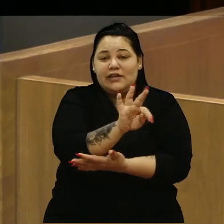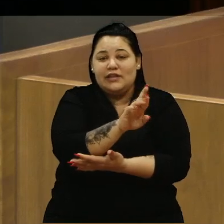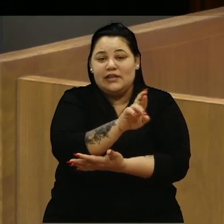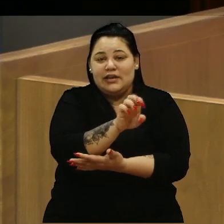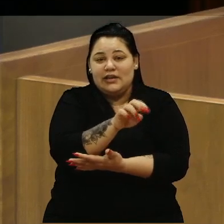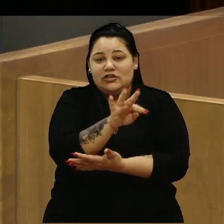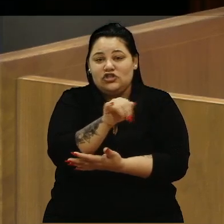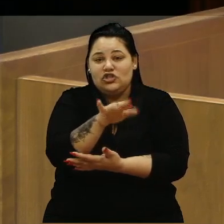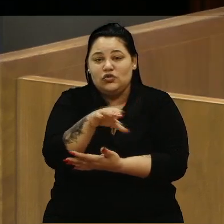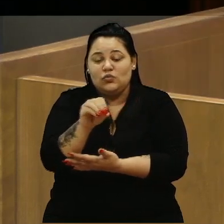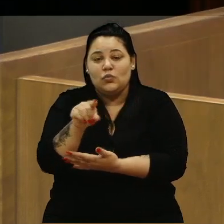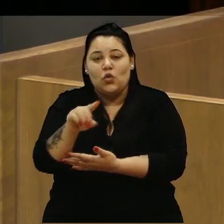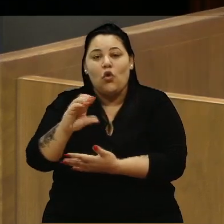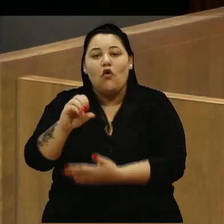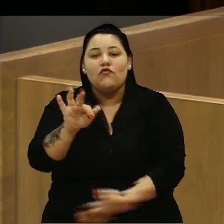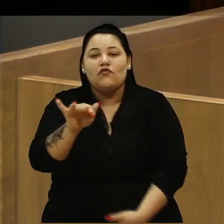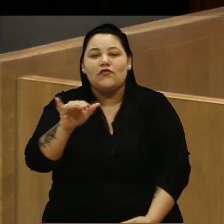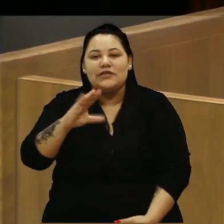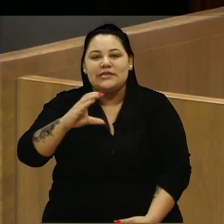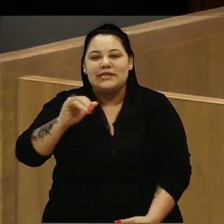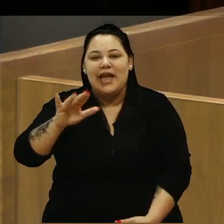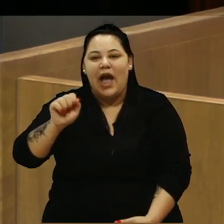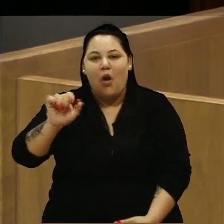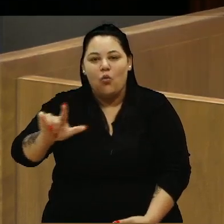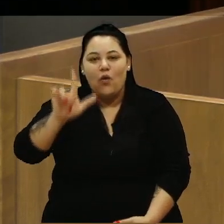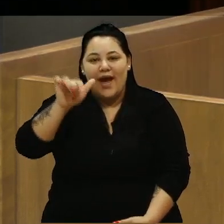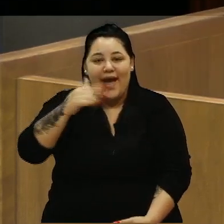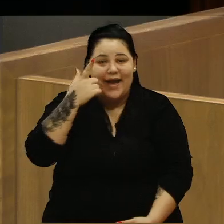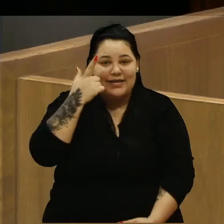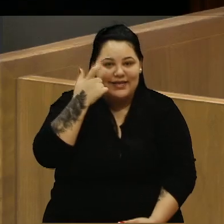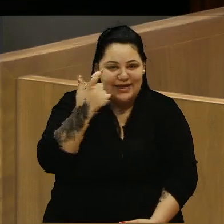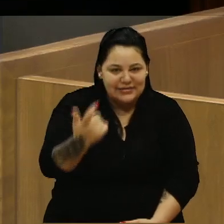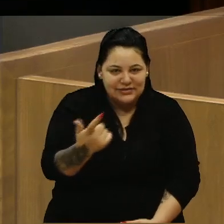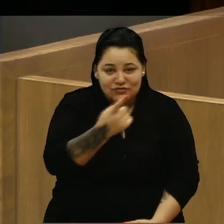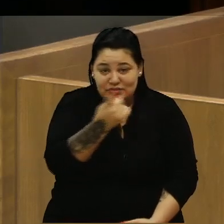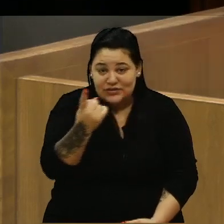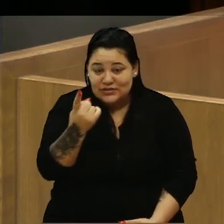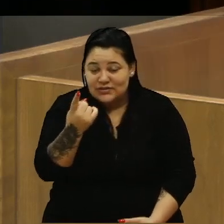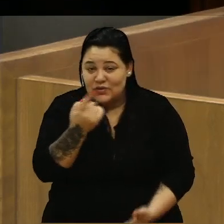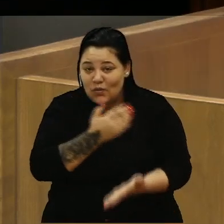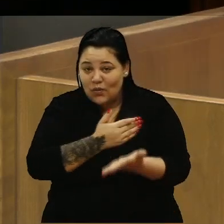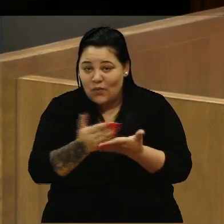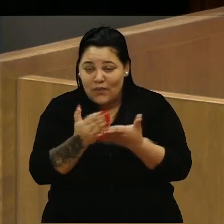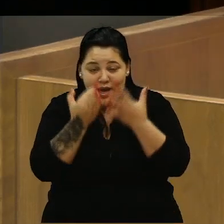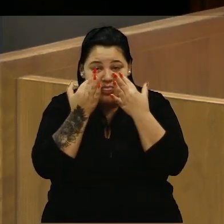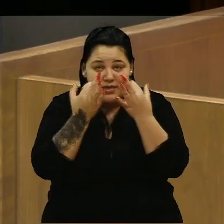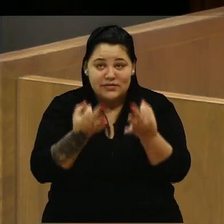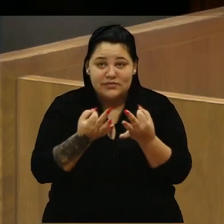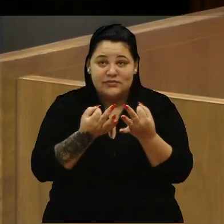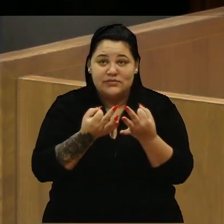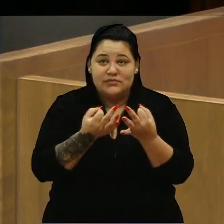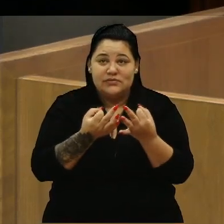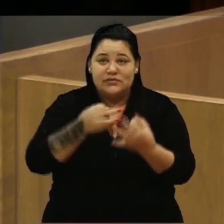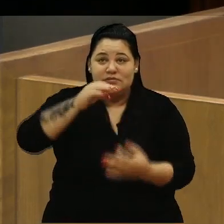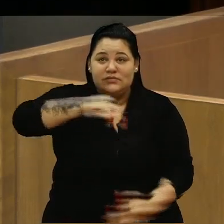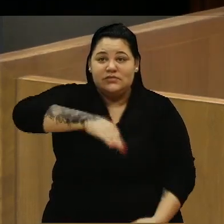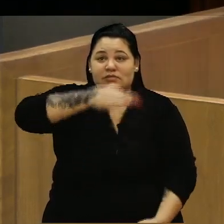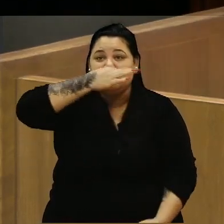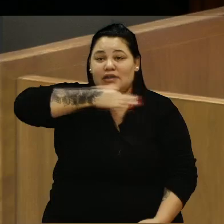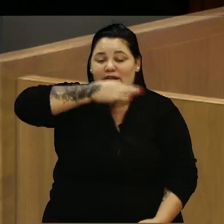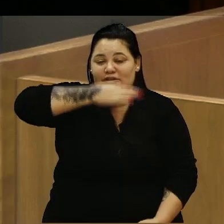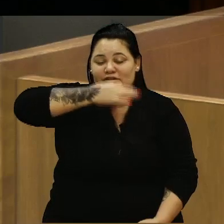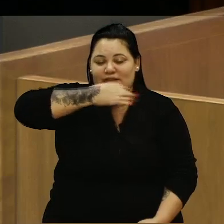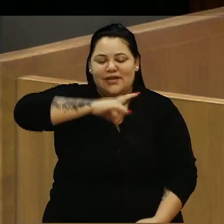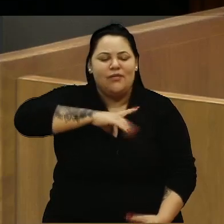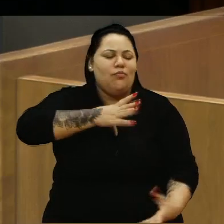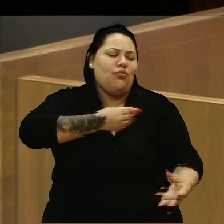Oficial. Então, é bem interessante que a gente comece a prestar atenção que em Caxias do Sul a gente tem